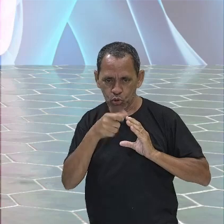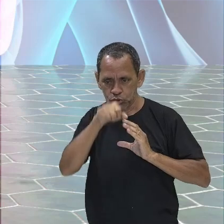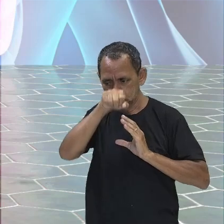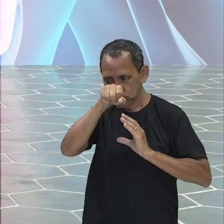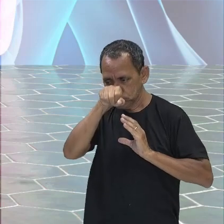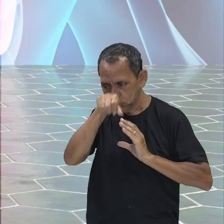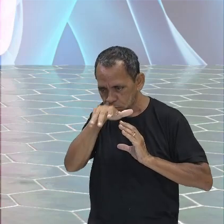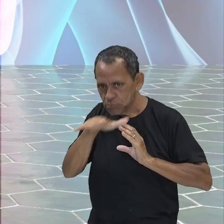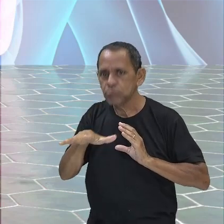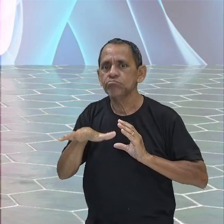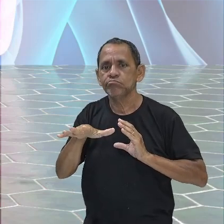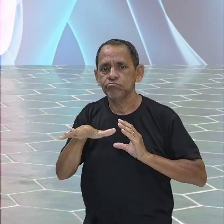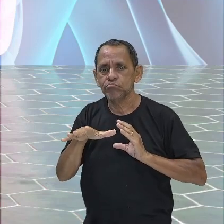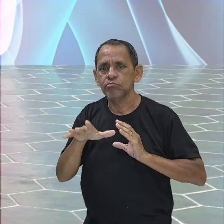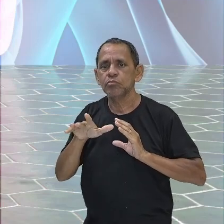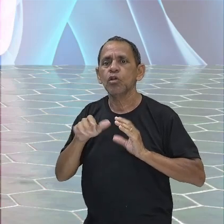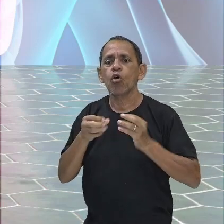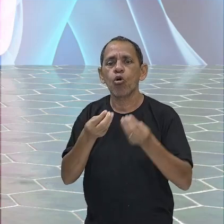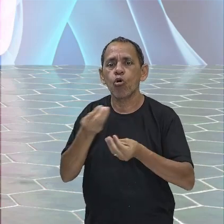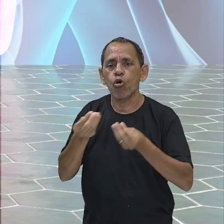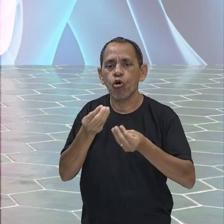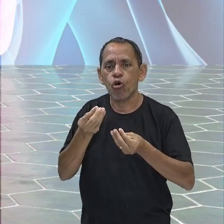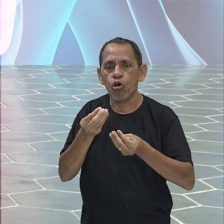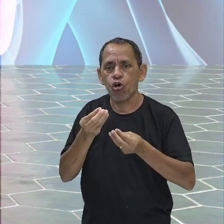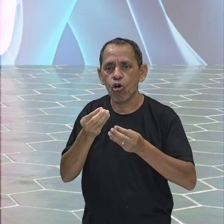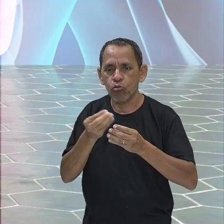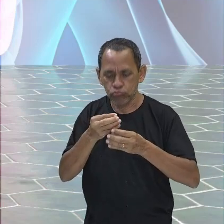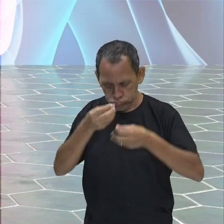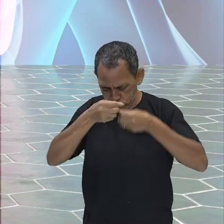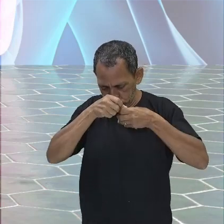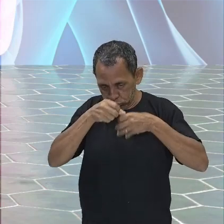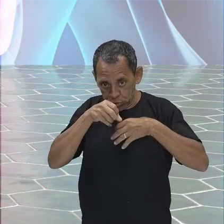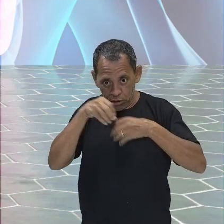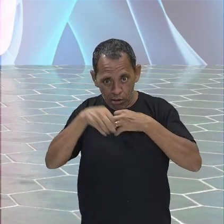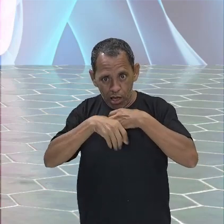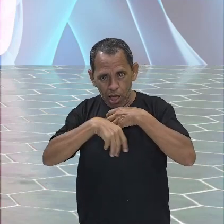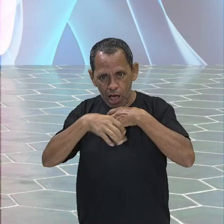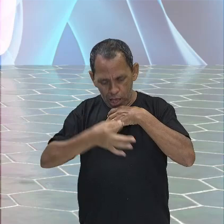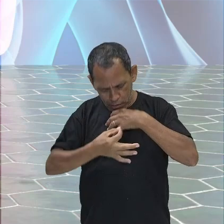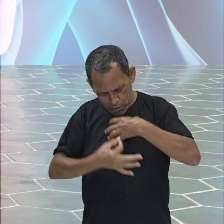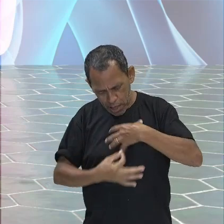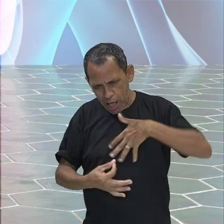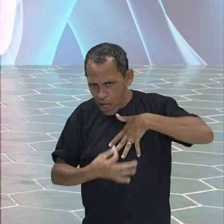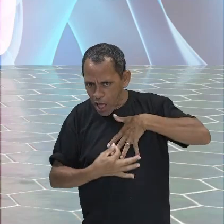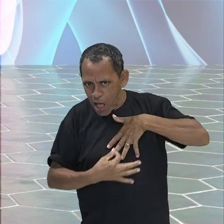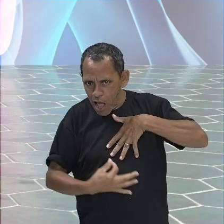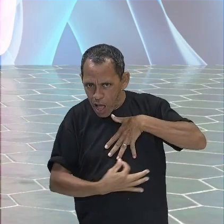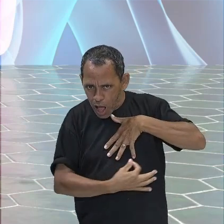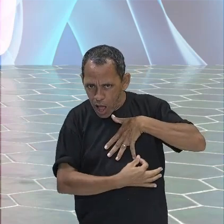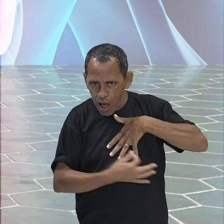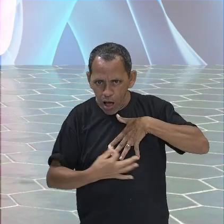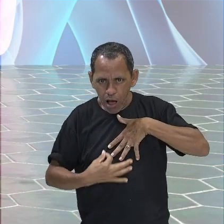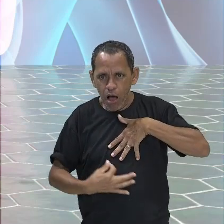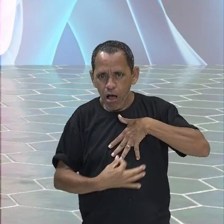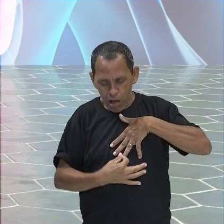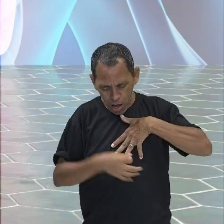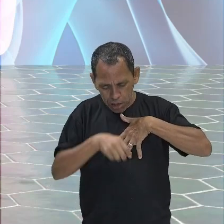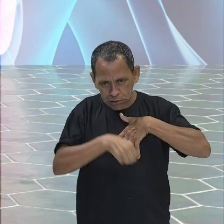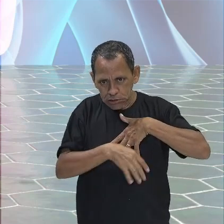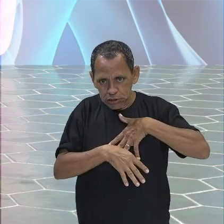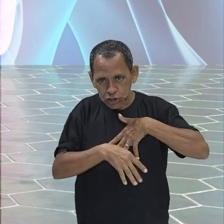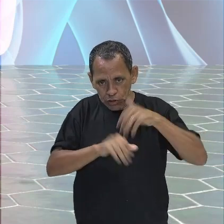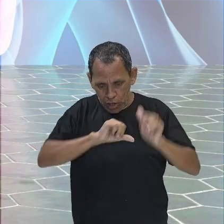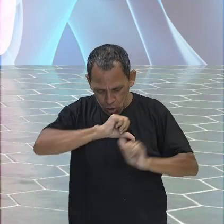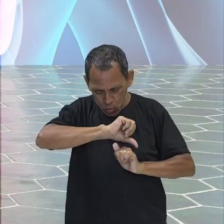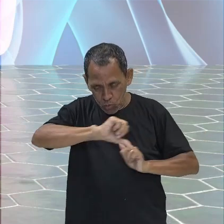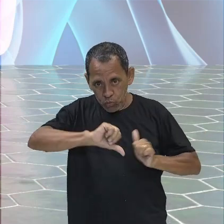para poder ele vir aqui até os alvéolos que eu acabei de apresentar para vocês e vai, no caso, as trocas